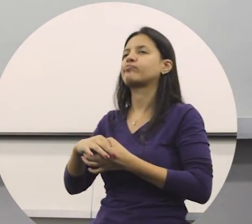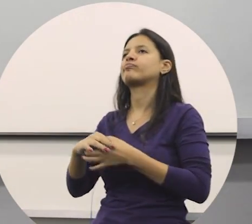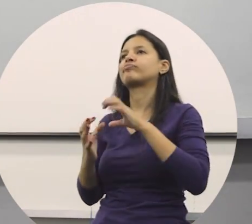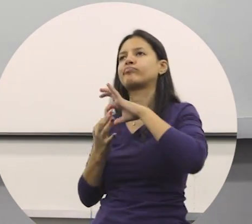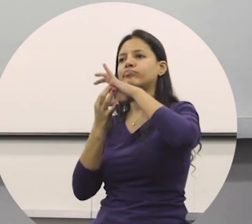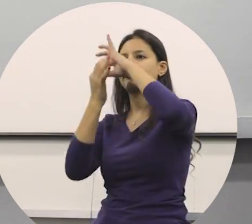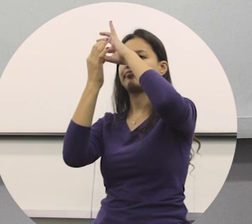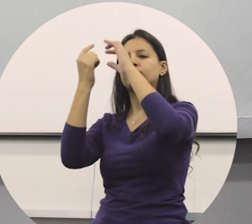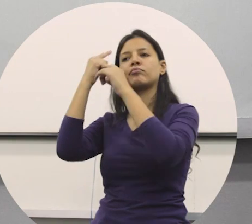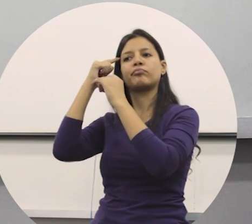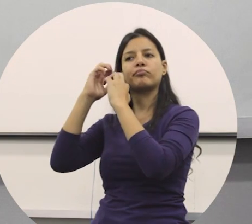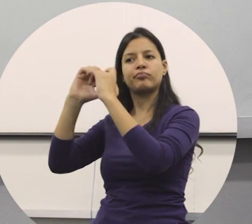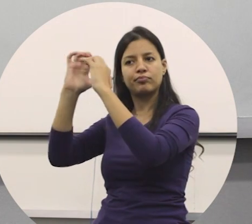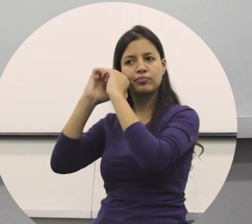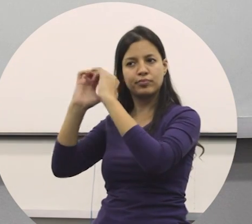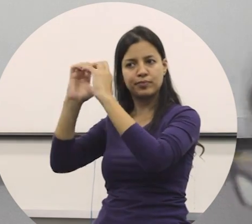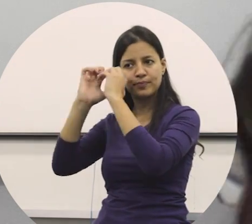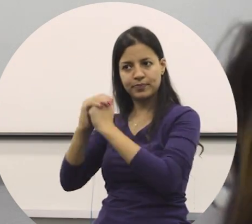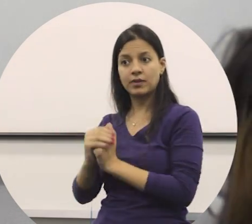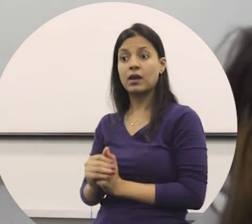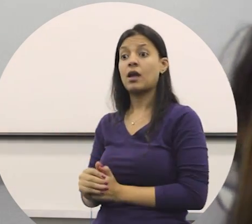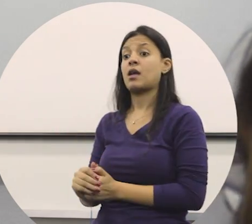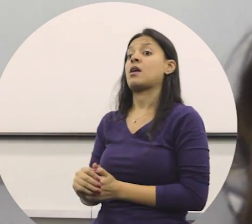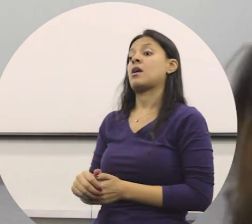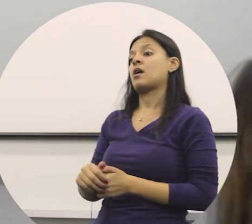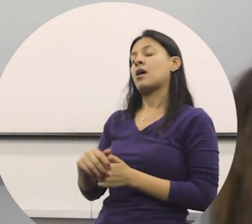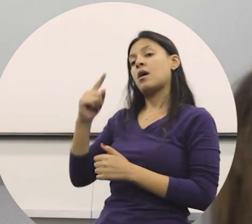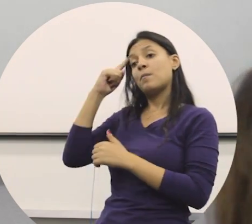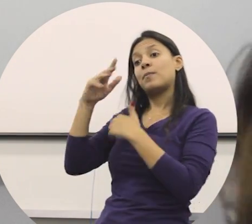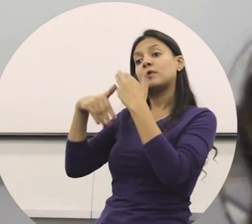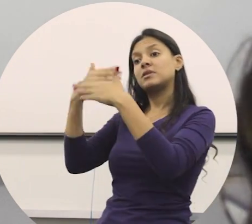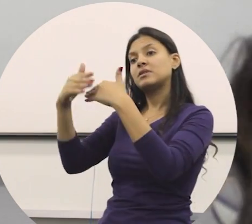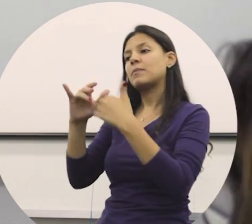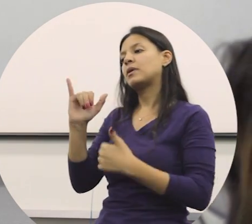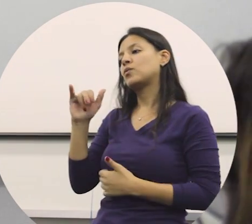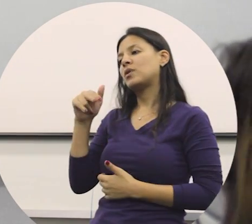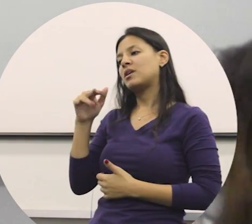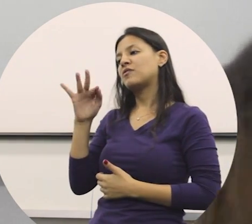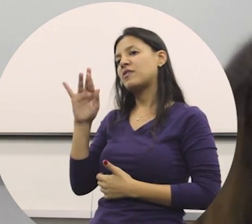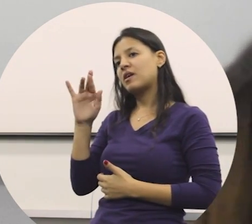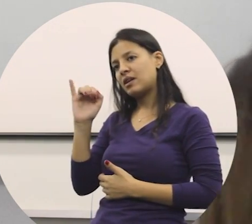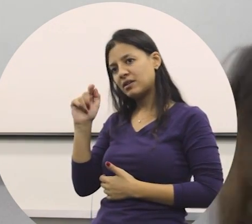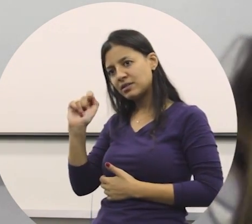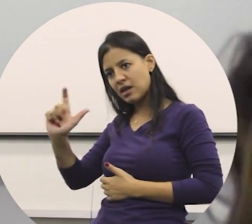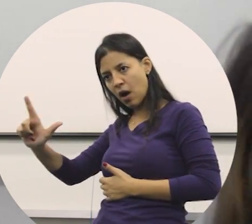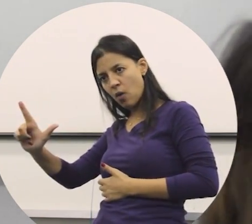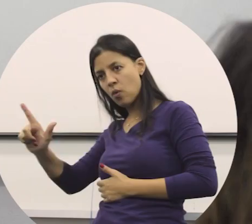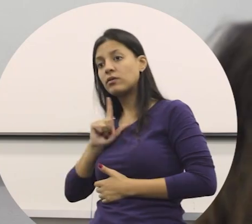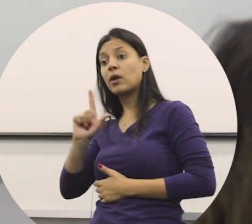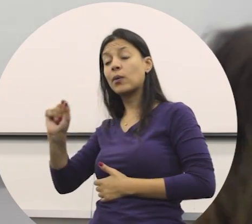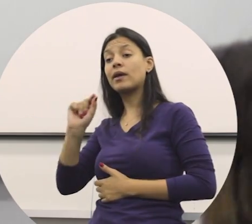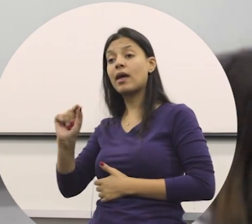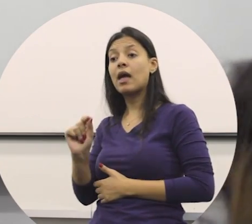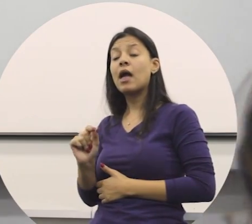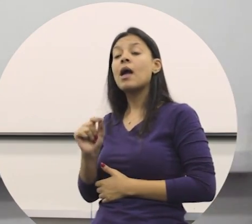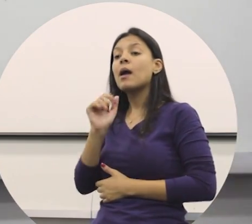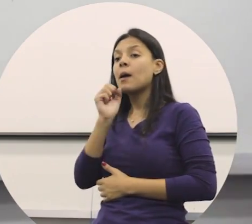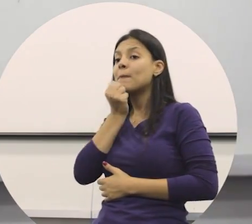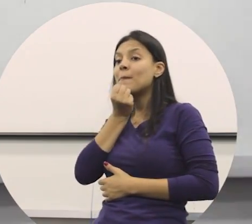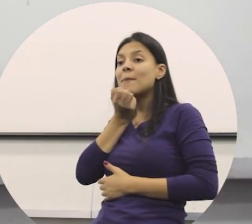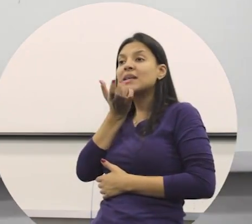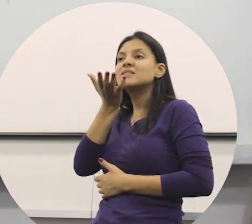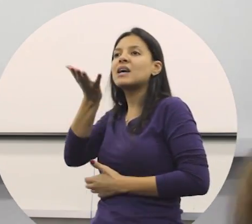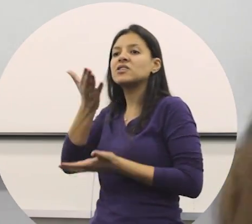O processamento inferencial, ele dá início ao nível da mensagem. De como que